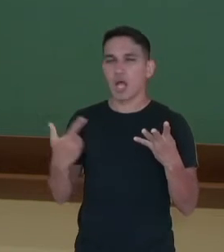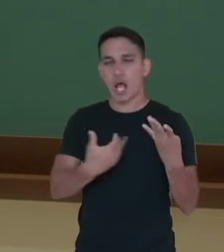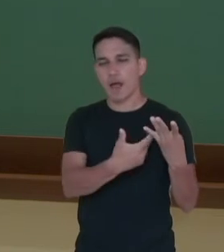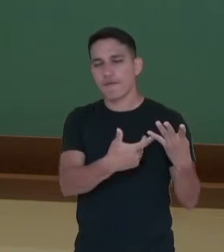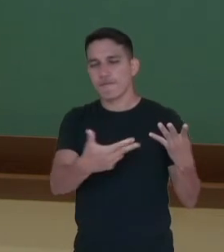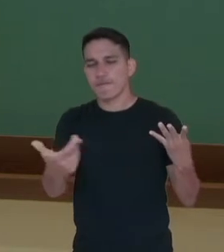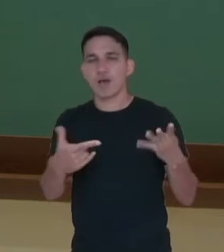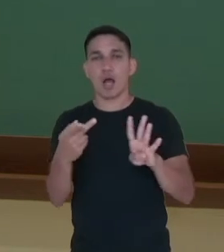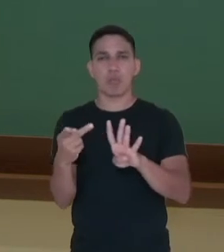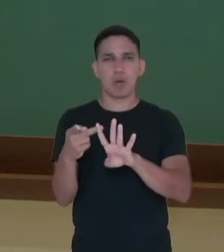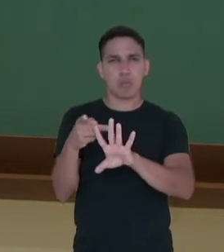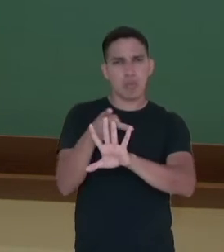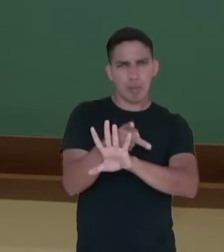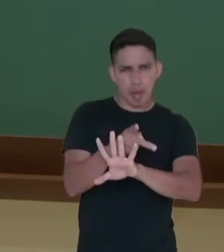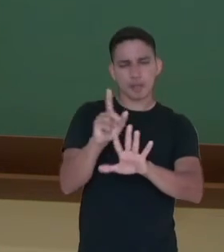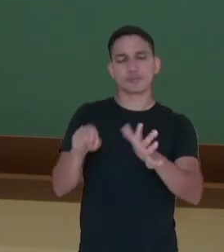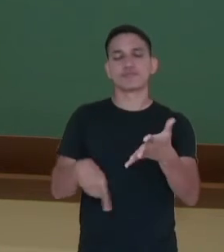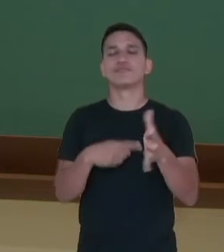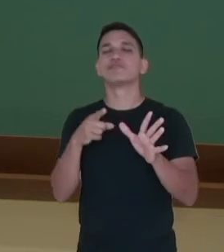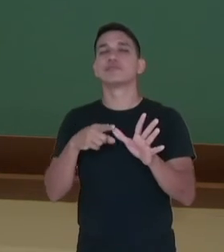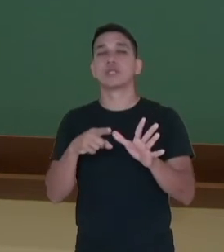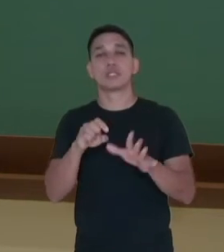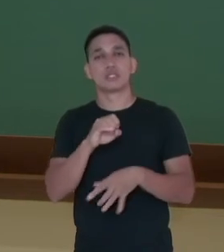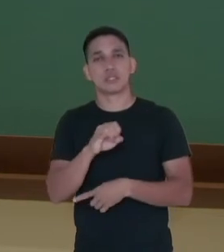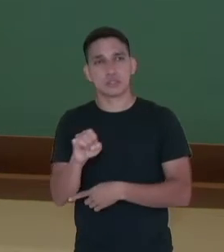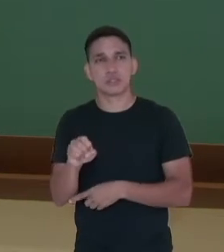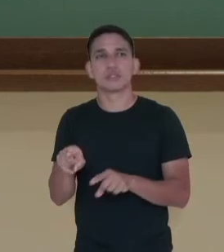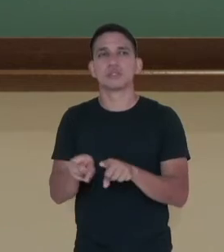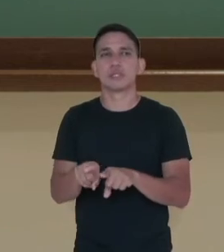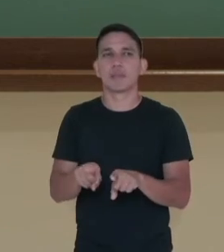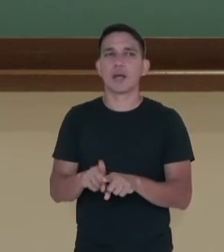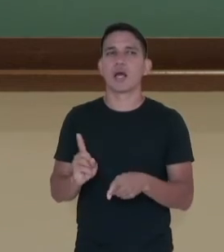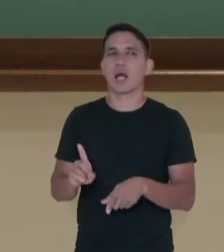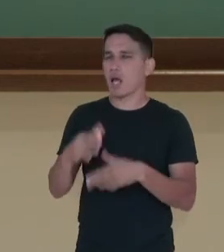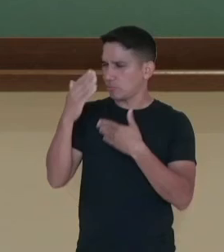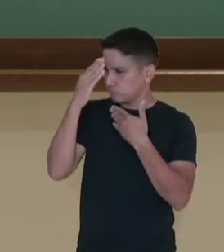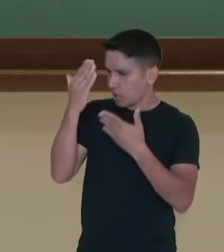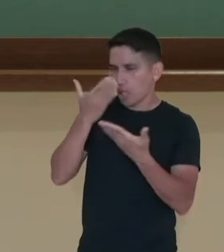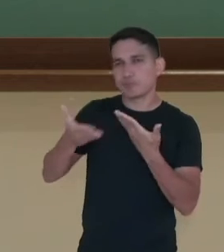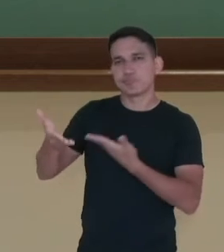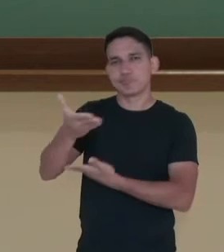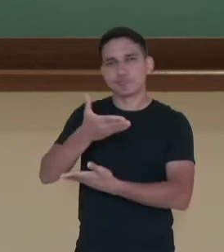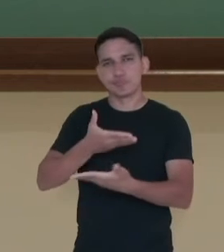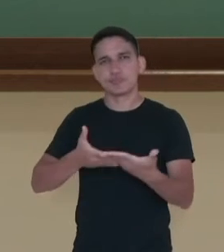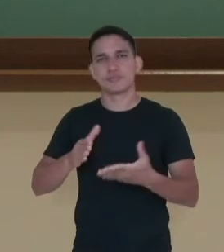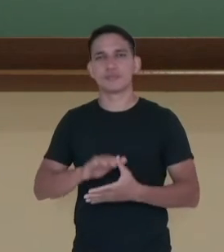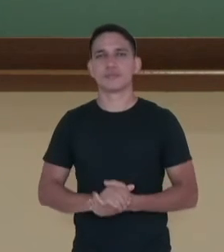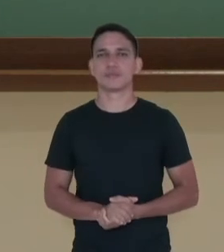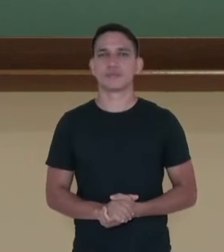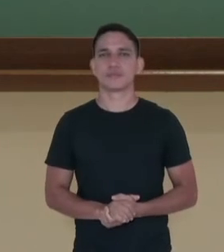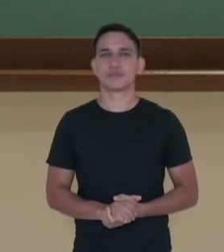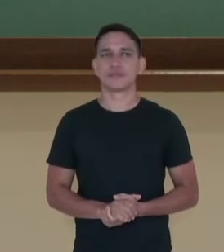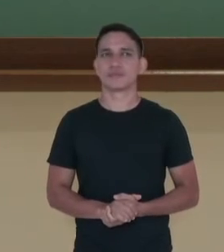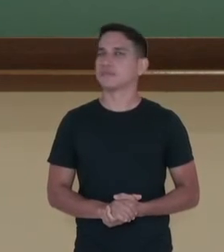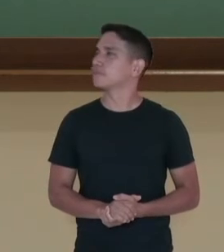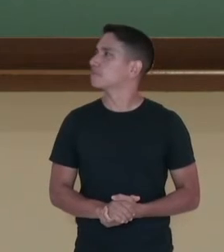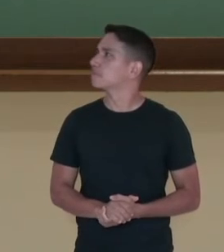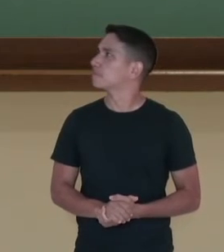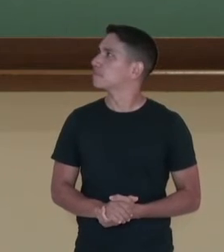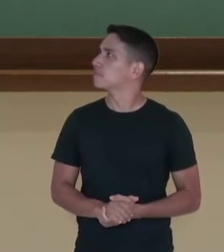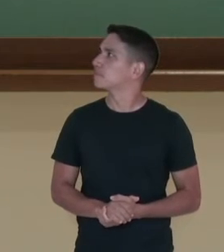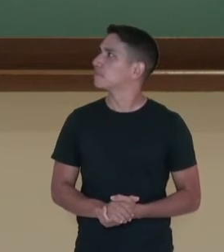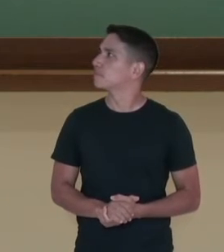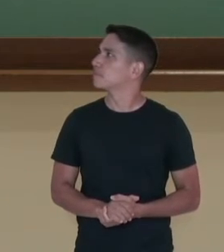se positivo, agradece, ajuda, tá? Analisando a